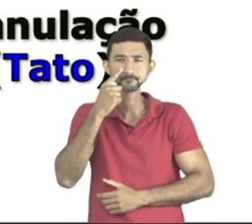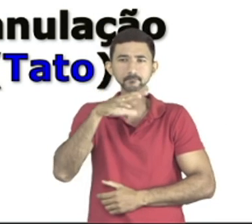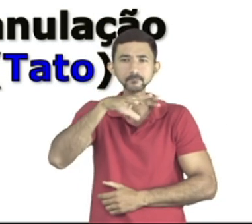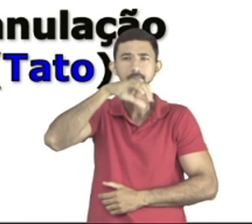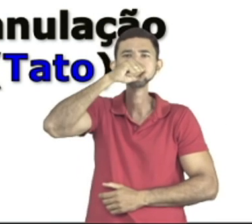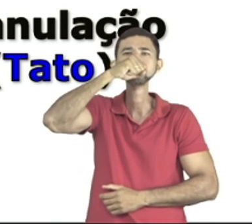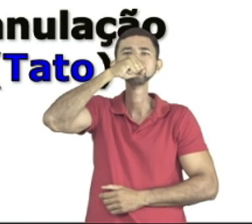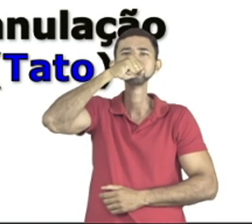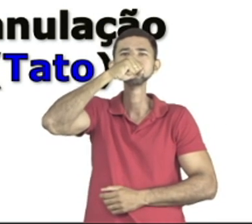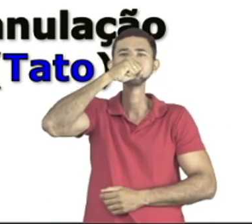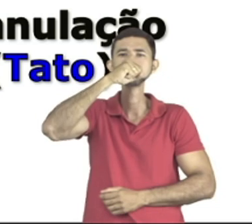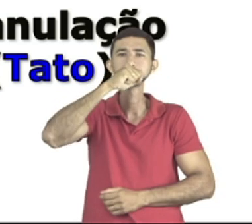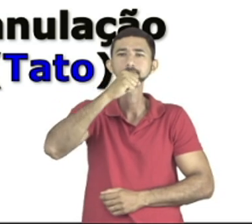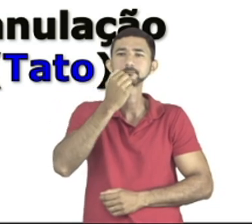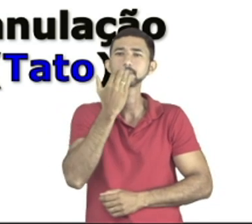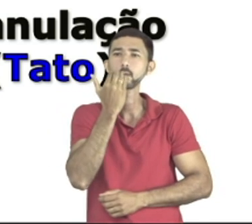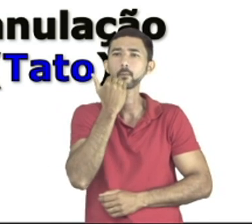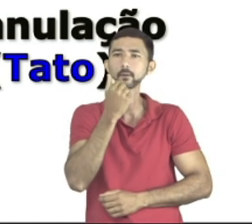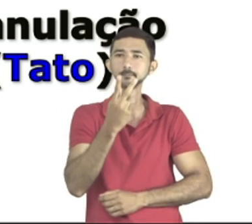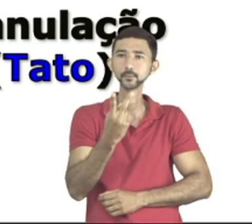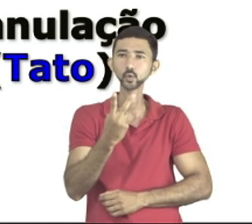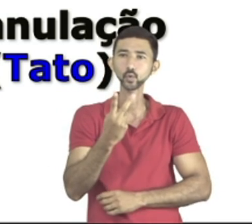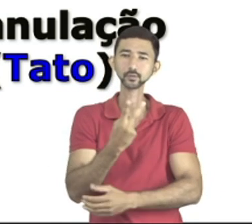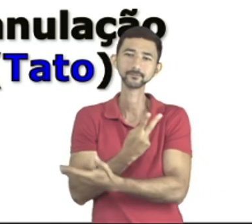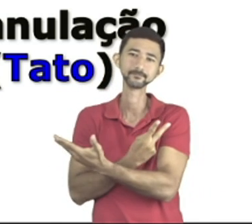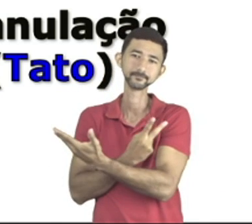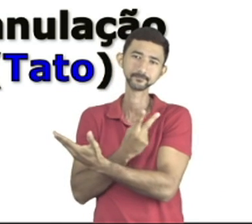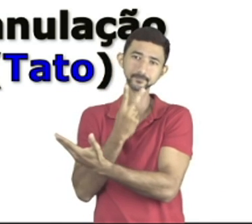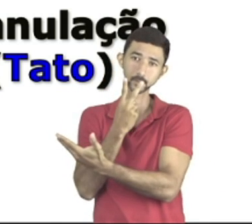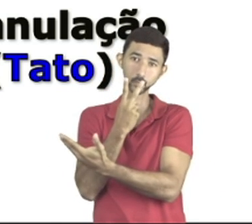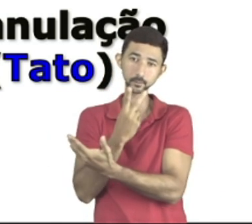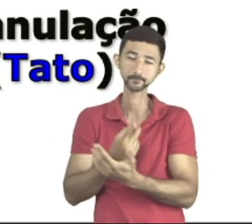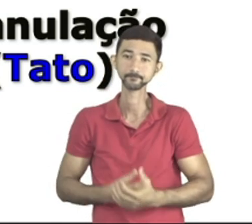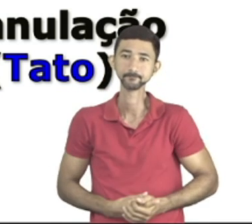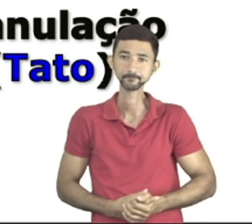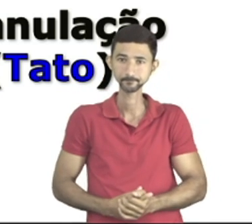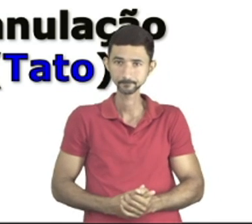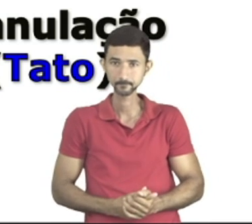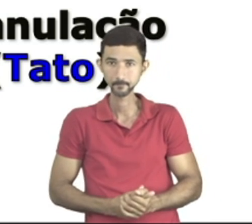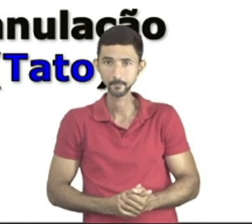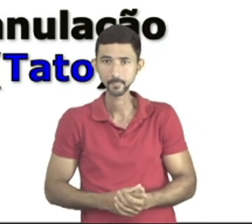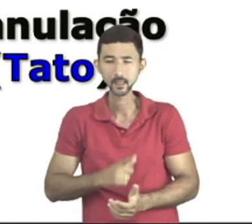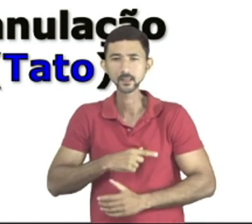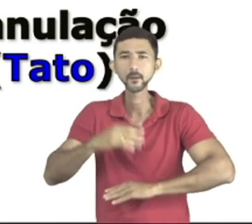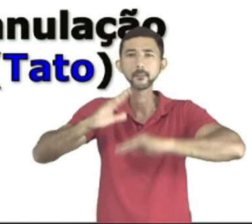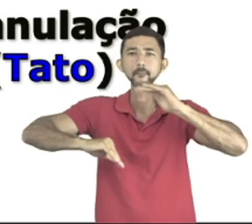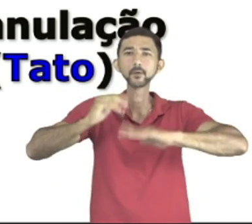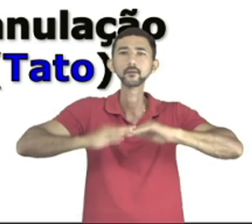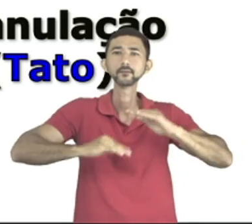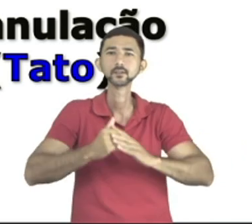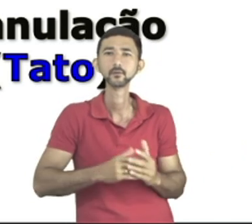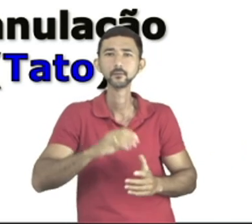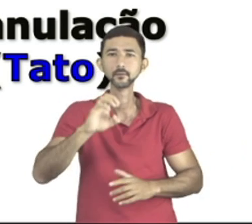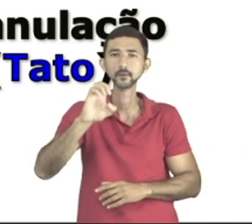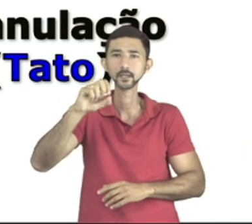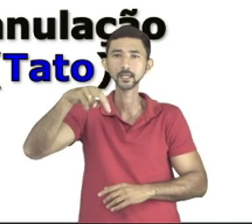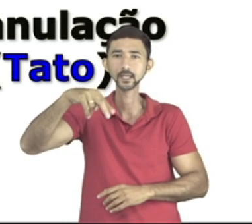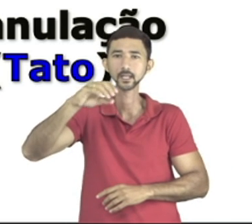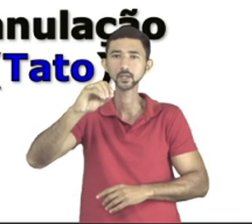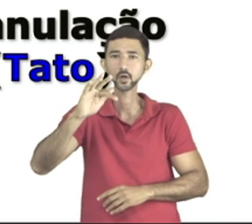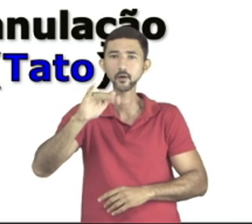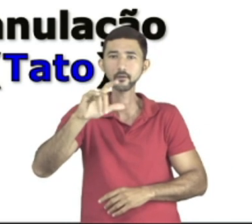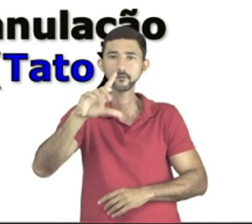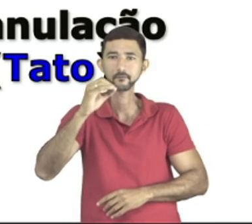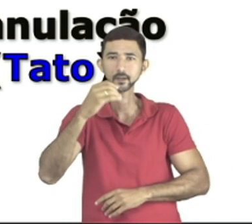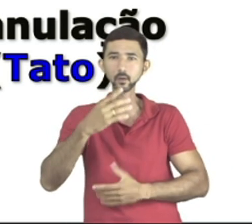olfato e o paladar. Dois aí para ti, olfato e paladar. Existe uma profissão chamada enófilo, que é aquele